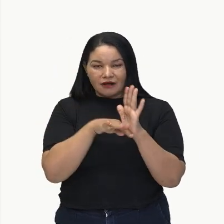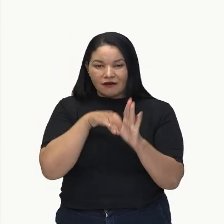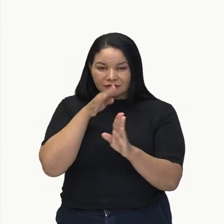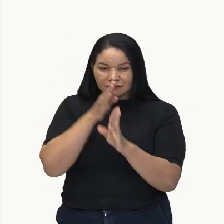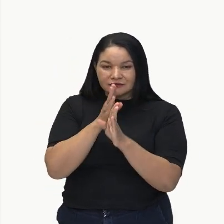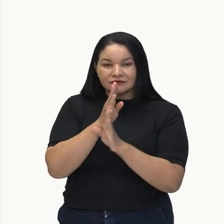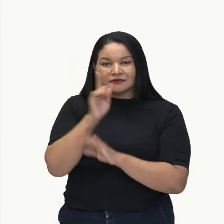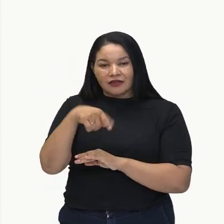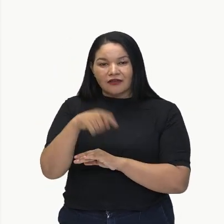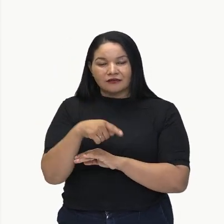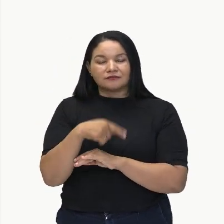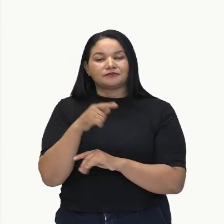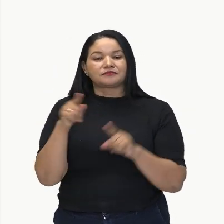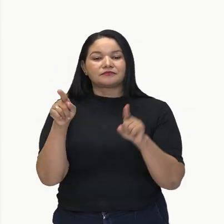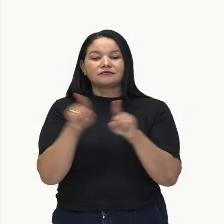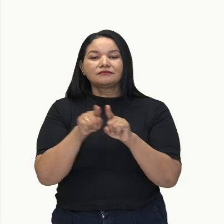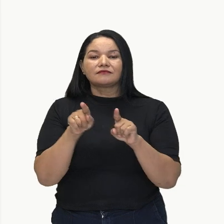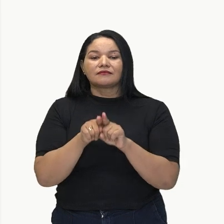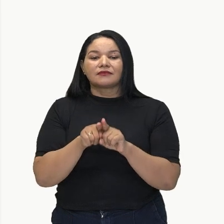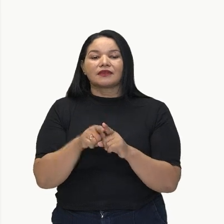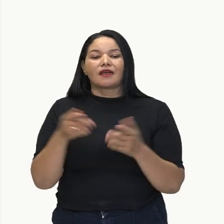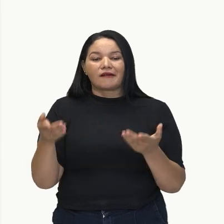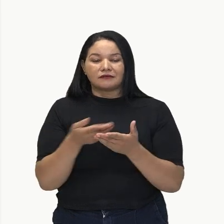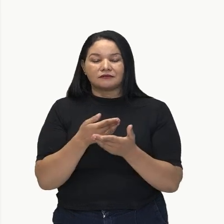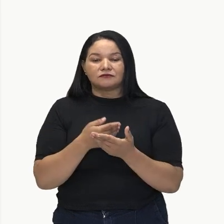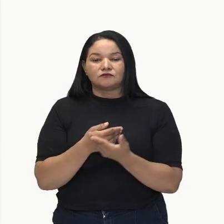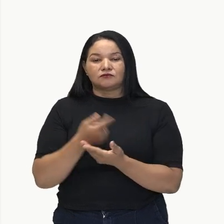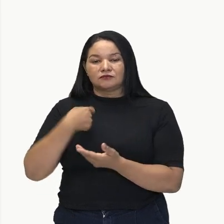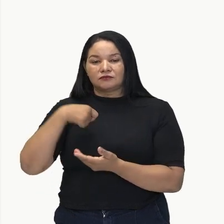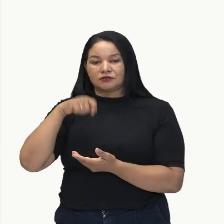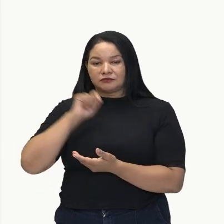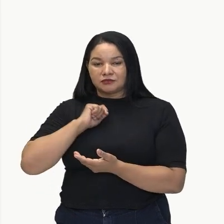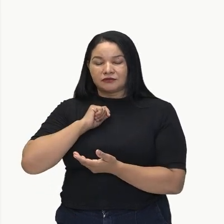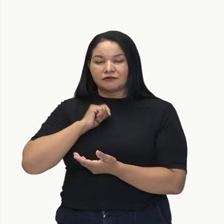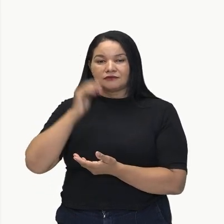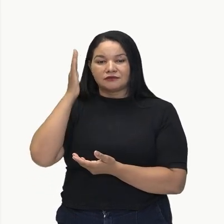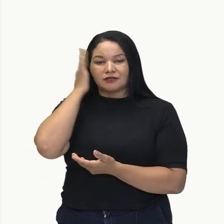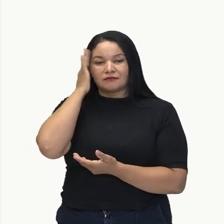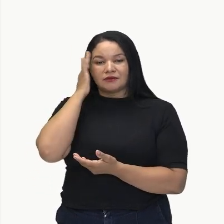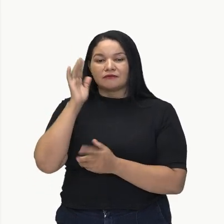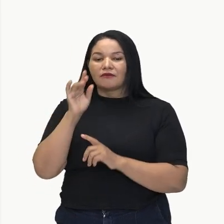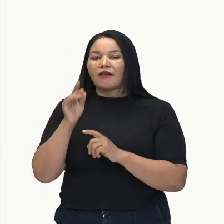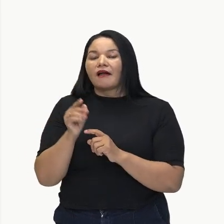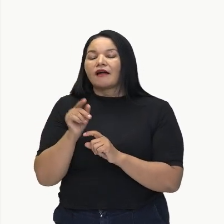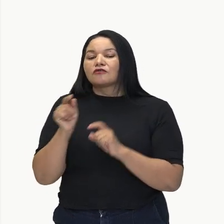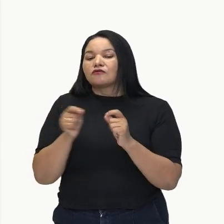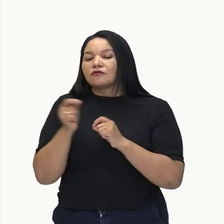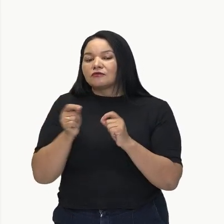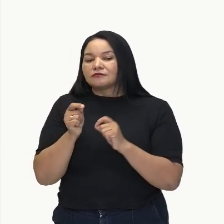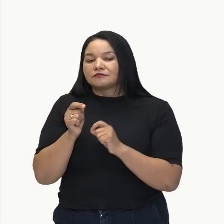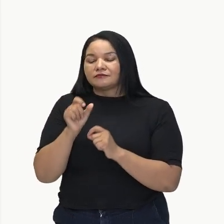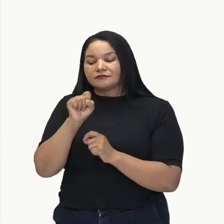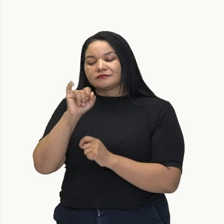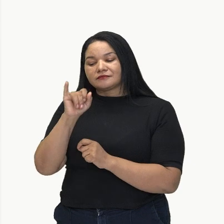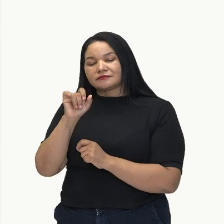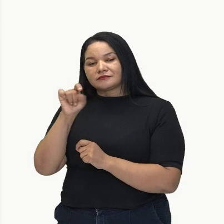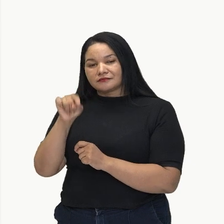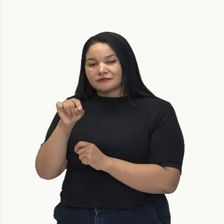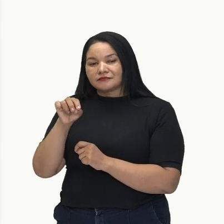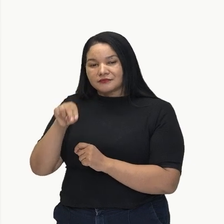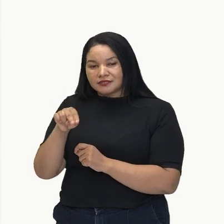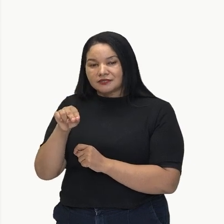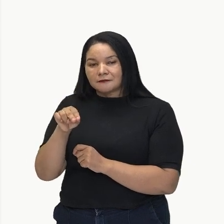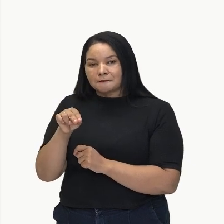como heterotônicos, que no espanhol já sabemos, ela vai ficar síntoma.